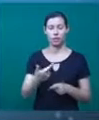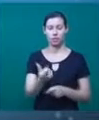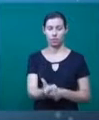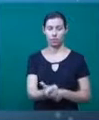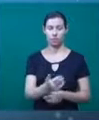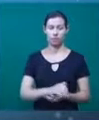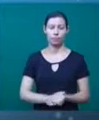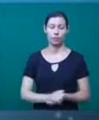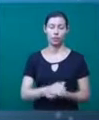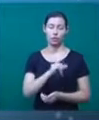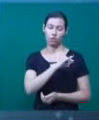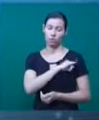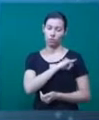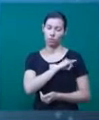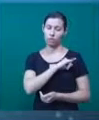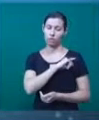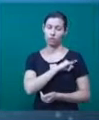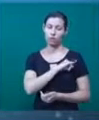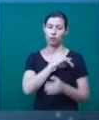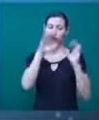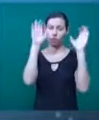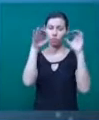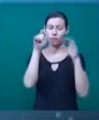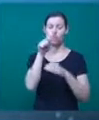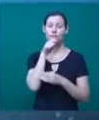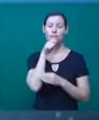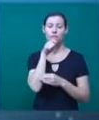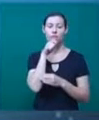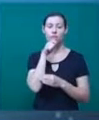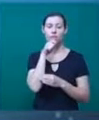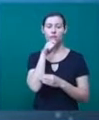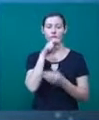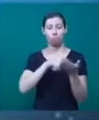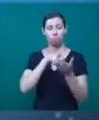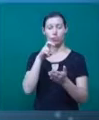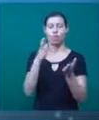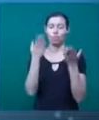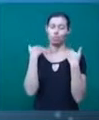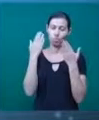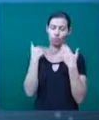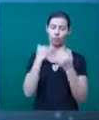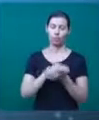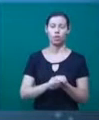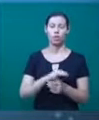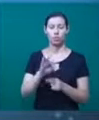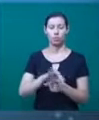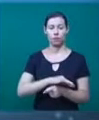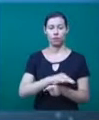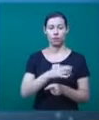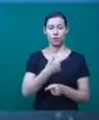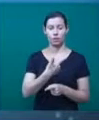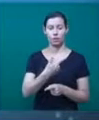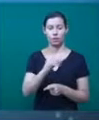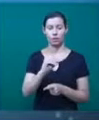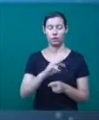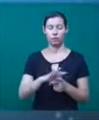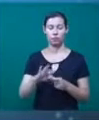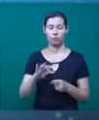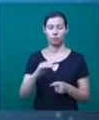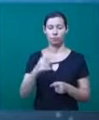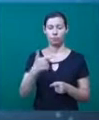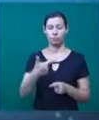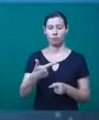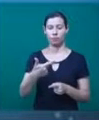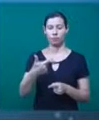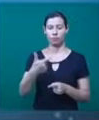graus. Em Ituiutaba, também não chove e desde cedo vai fazer muito calor. A mínima pela manhã será de 20 graus e pode